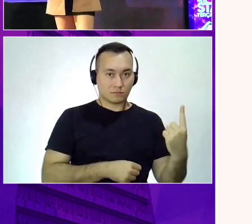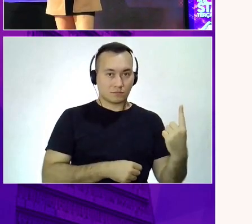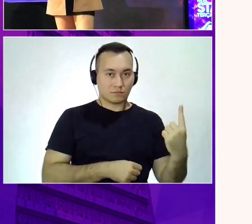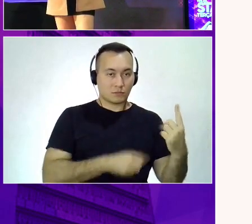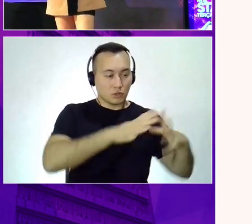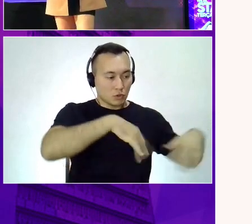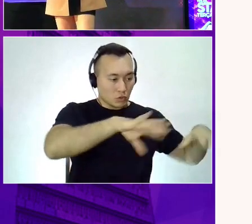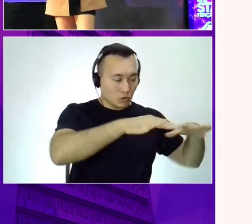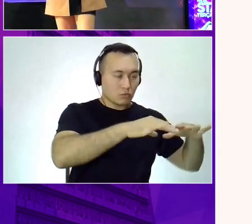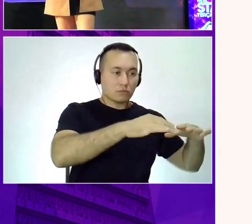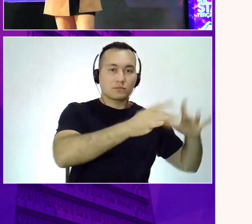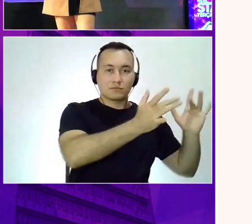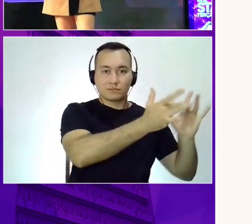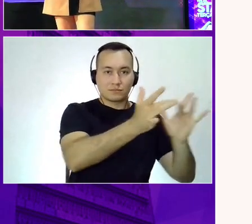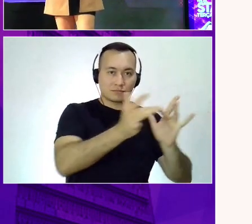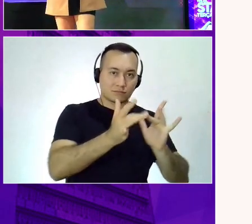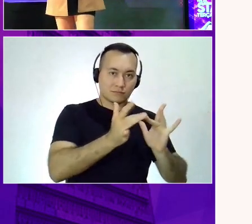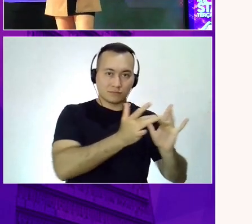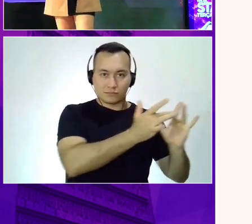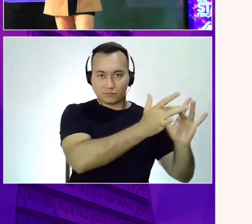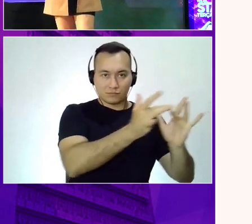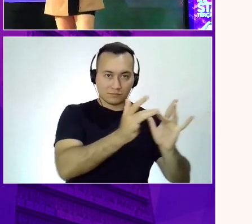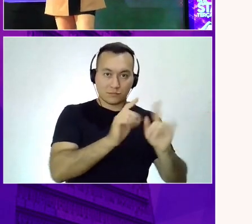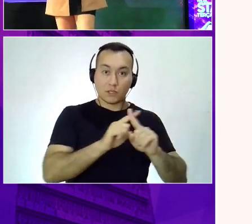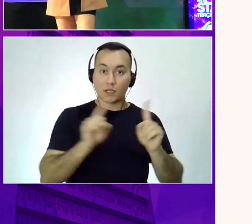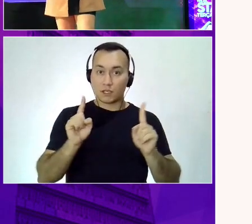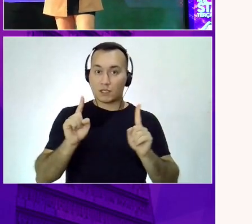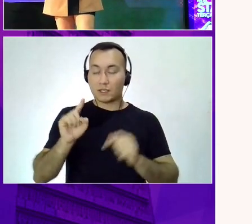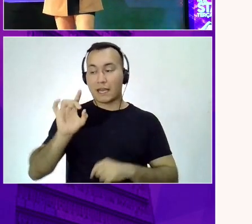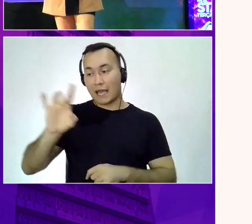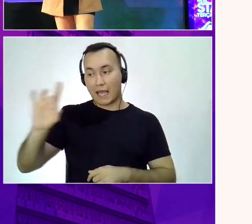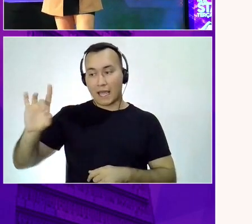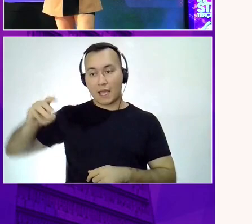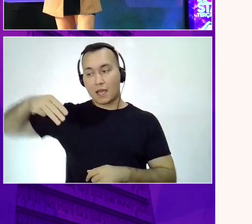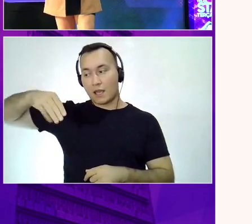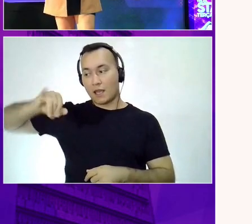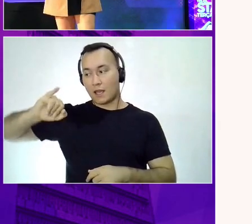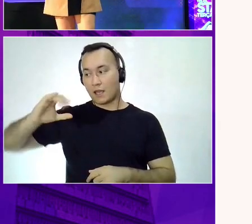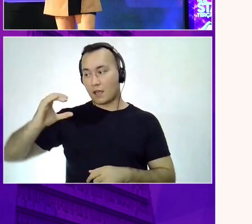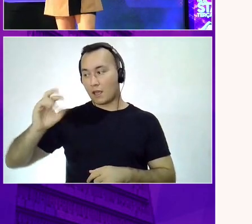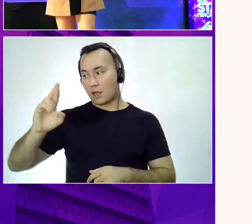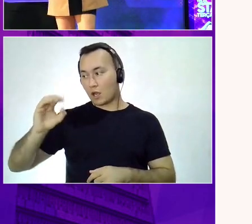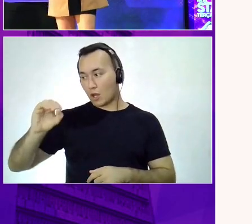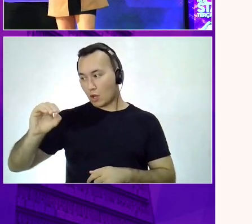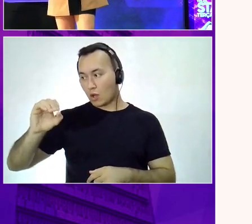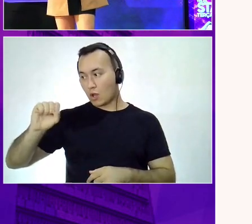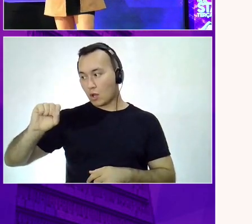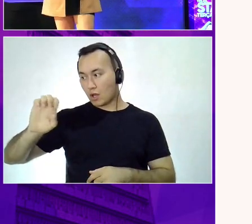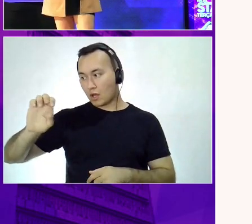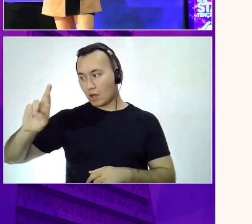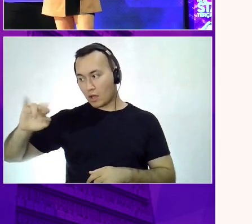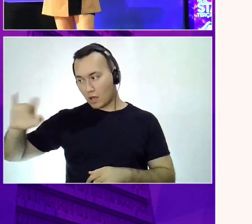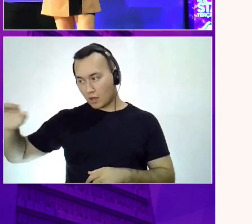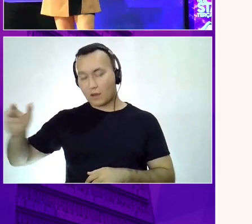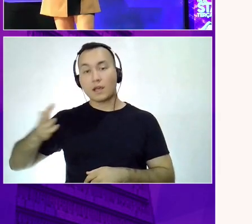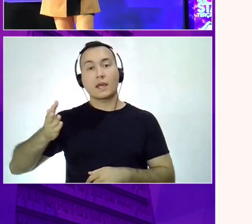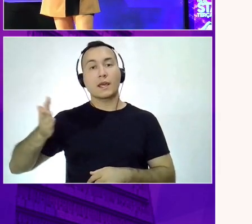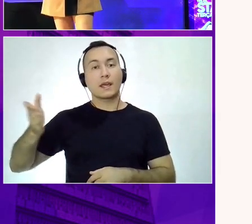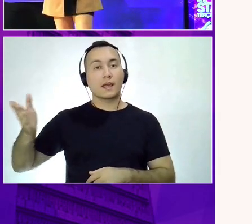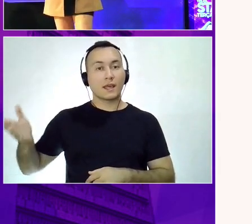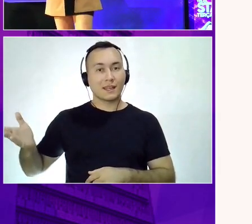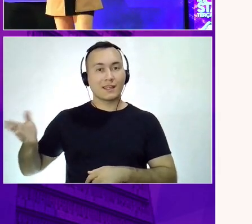Os microserviços eles são independentes e a ideia é que eles não compartilhem recursos, justamente que eles sejam